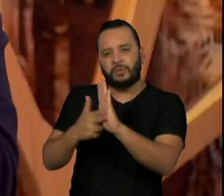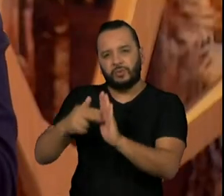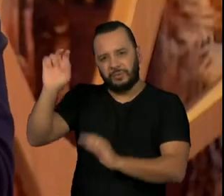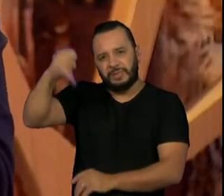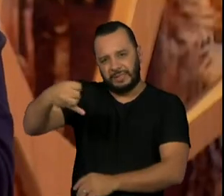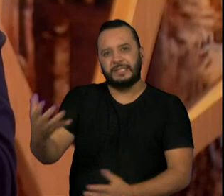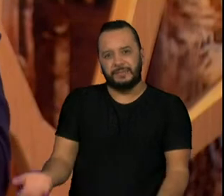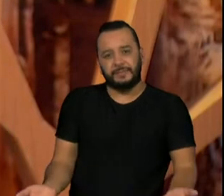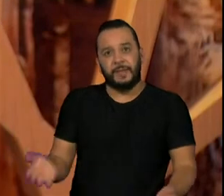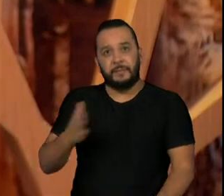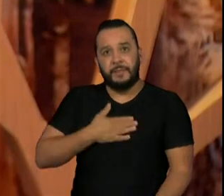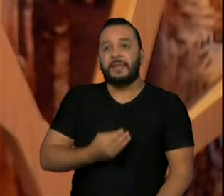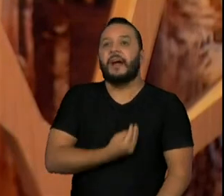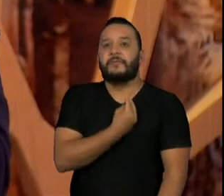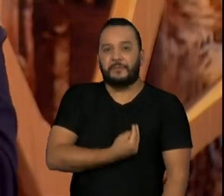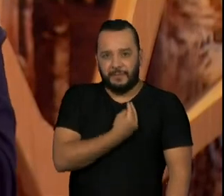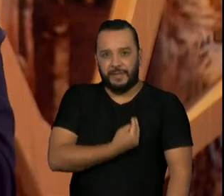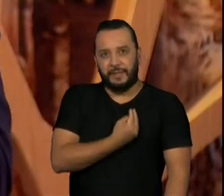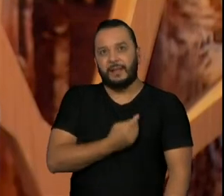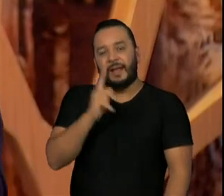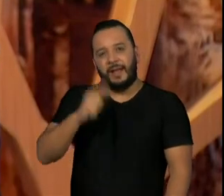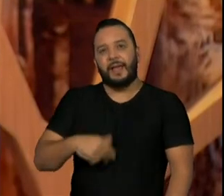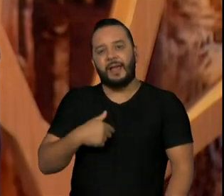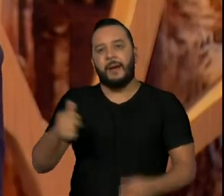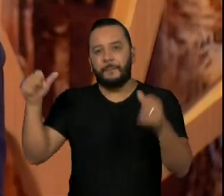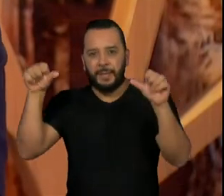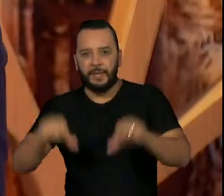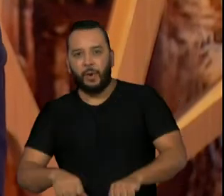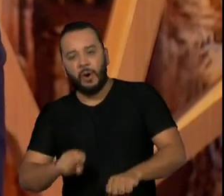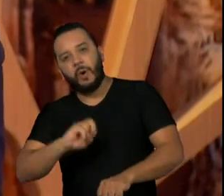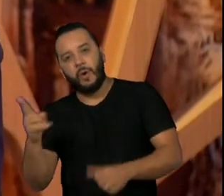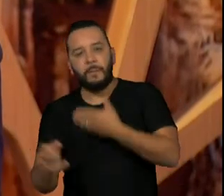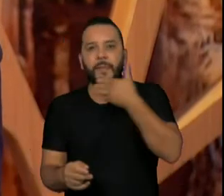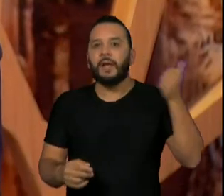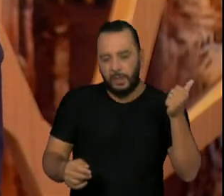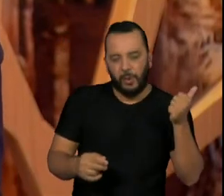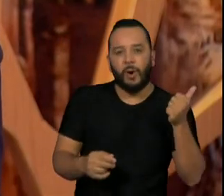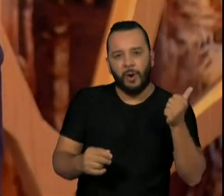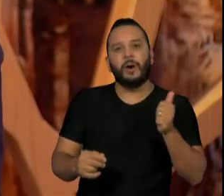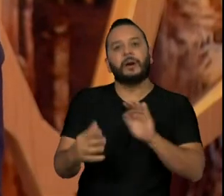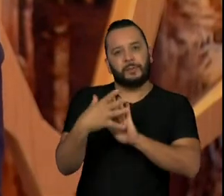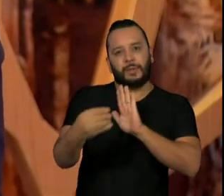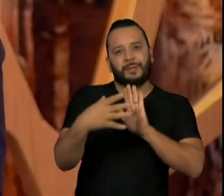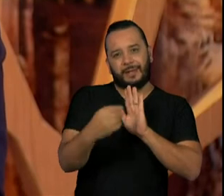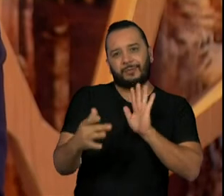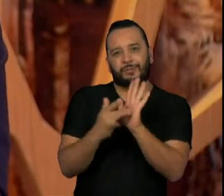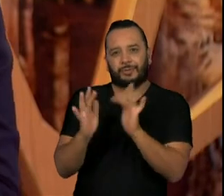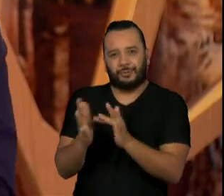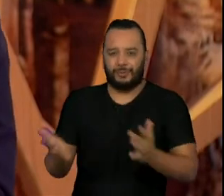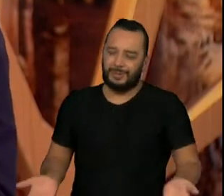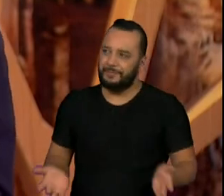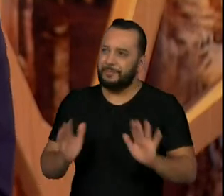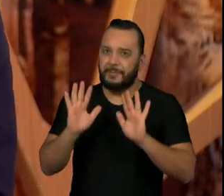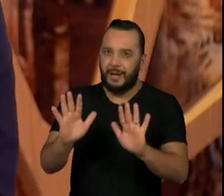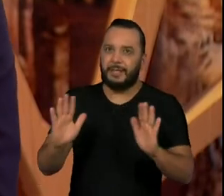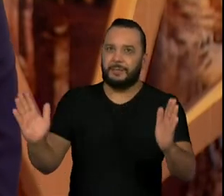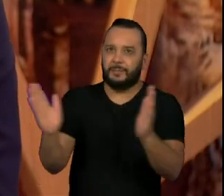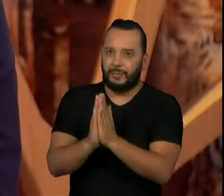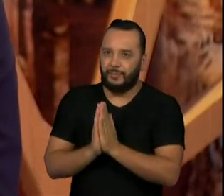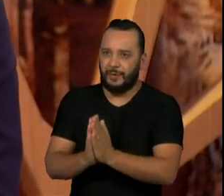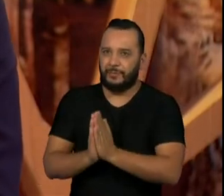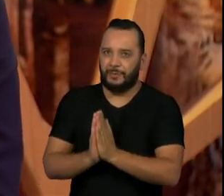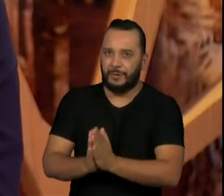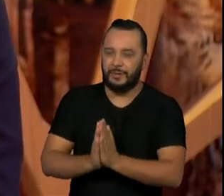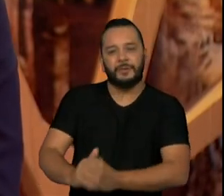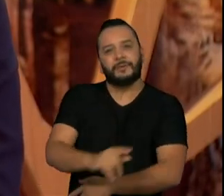que a minha vida é a pior ou a melhor propaganda do Jesus que eu adoro. Também admito isso. Mas, por favor,